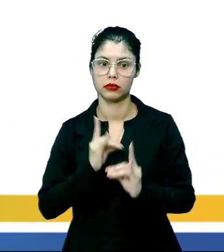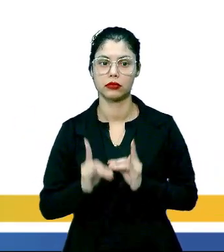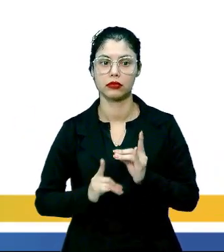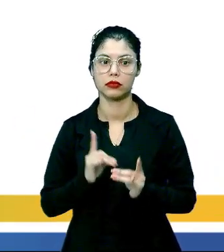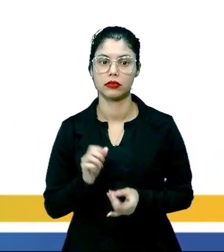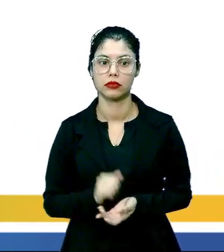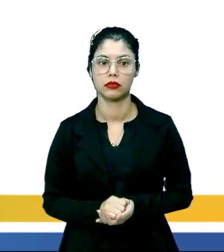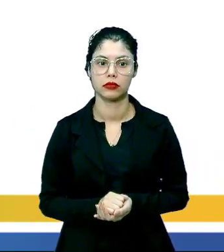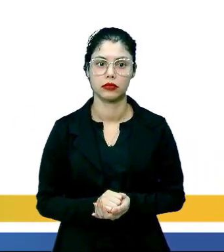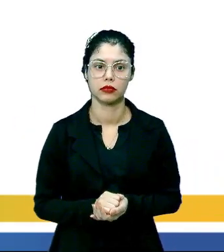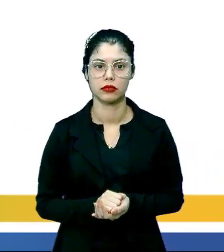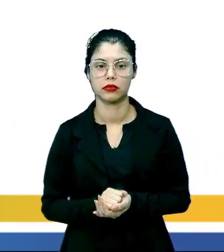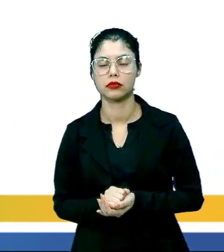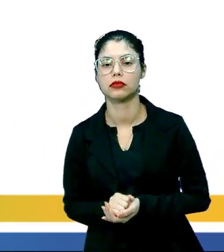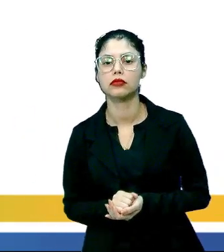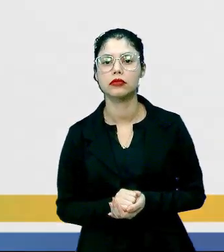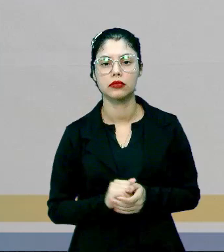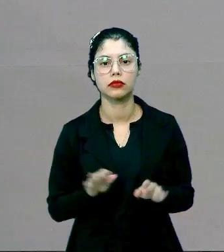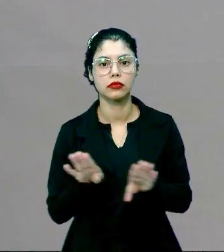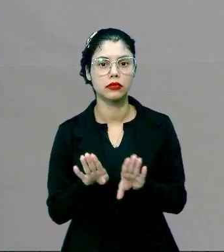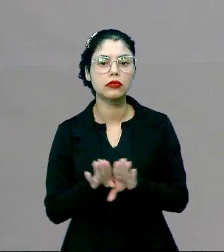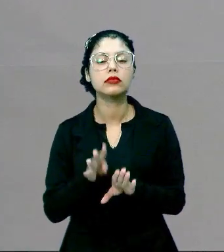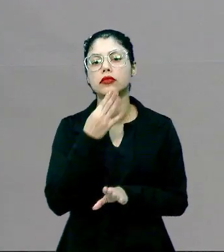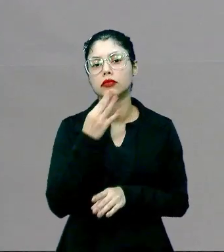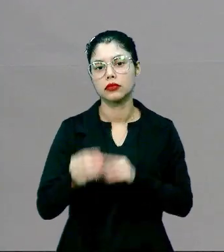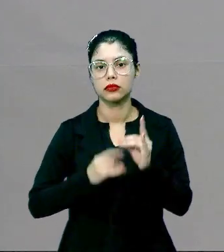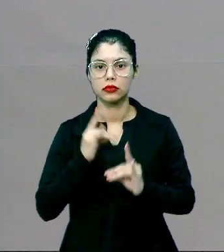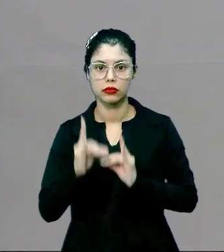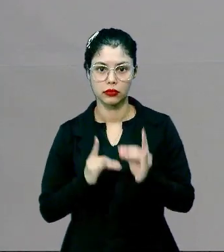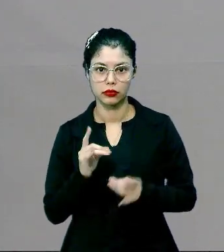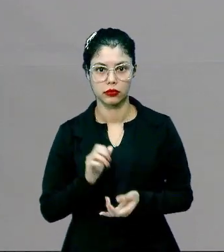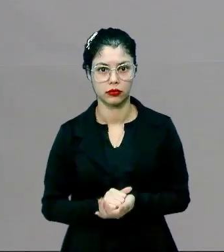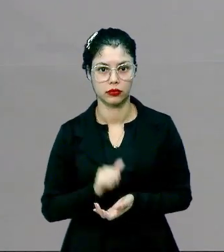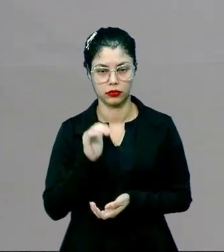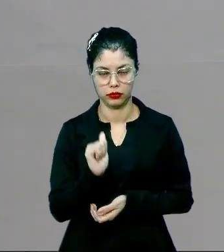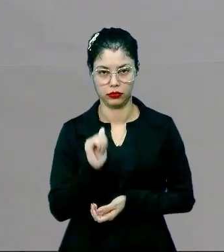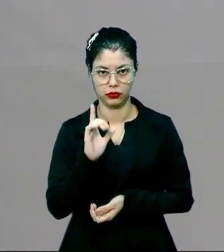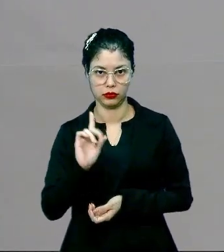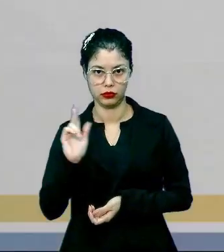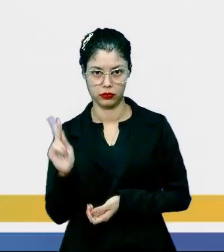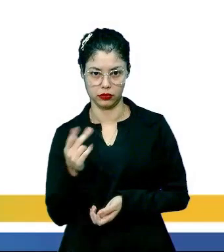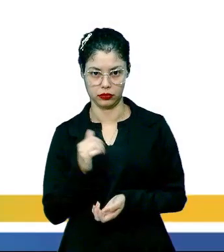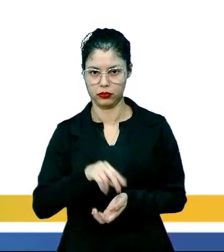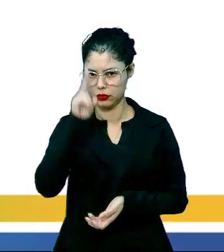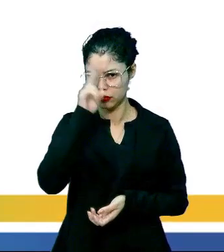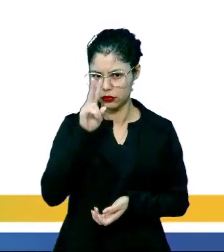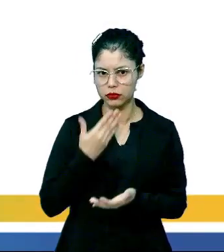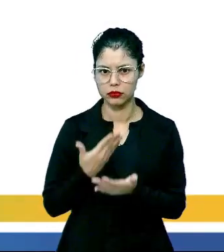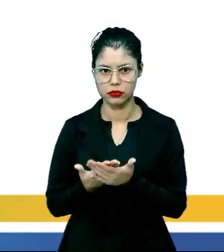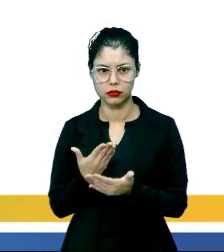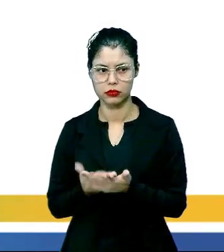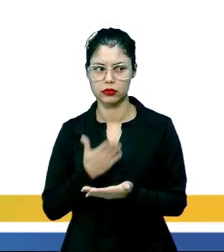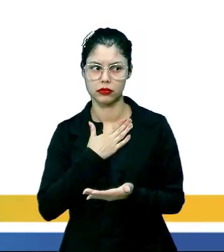temos o hormônio antidiurético, conhecido também como ADH. Quem lembra da minha aula de